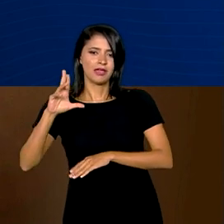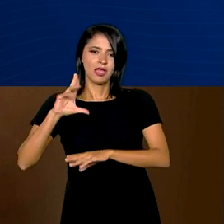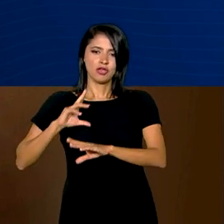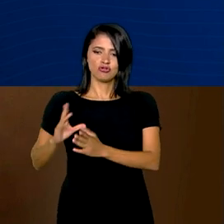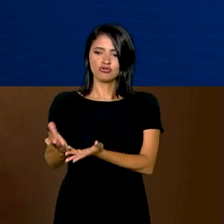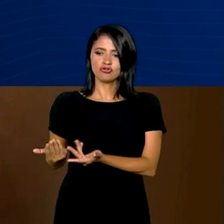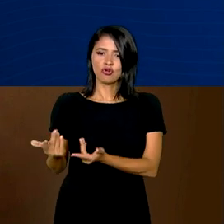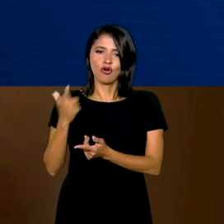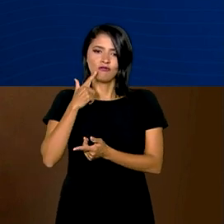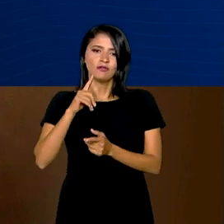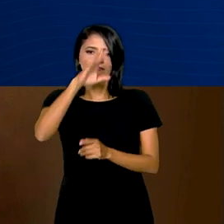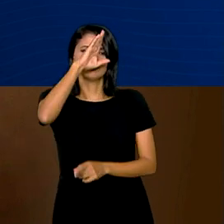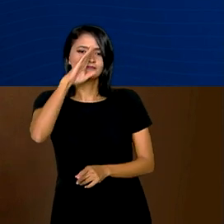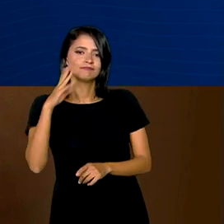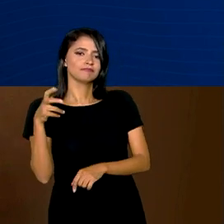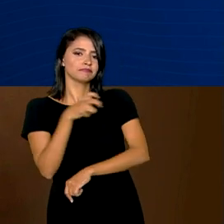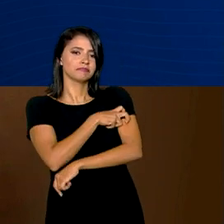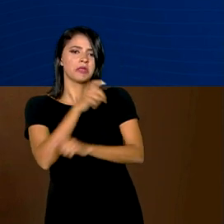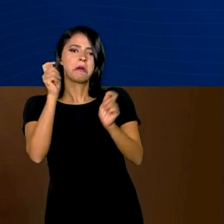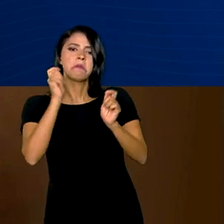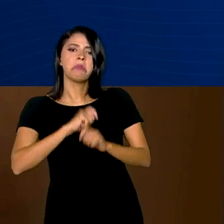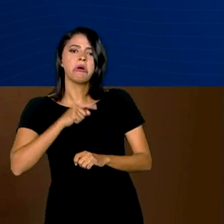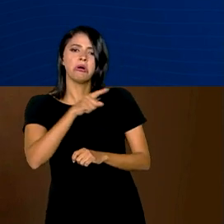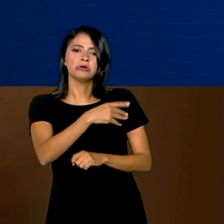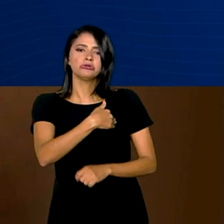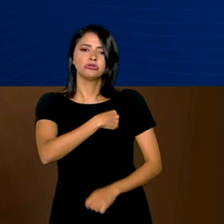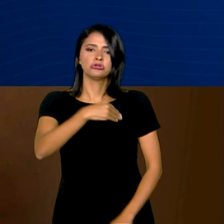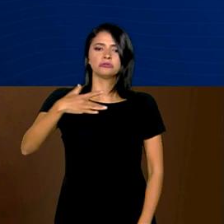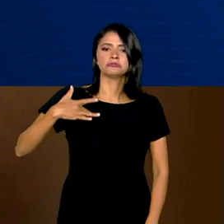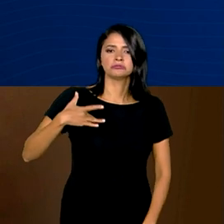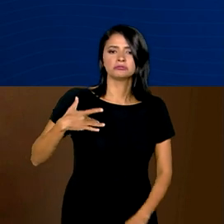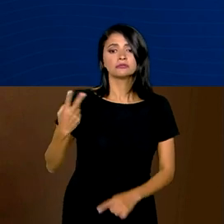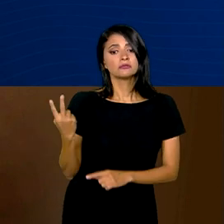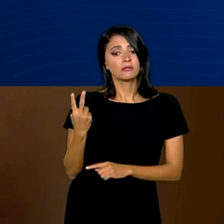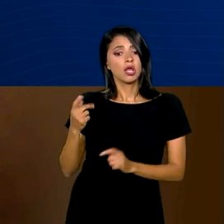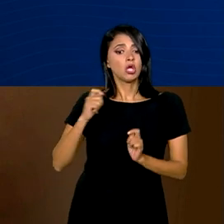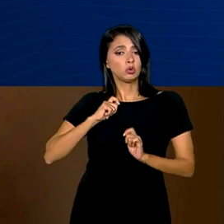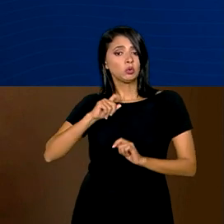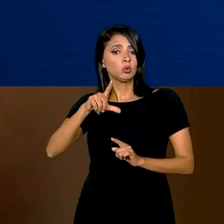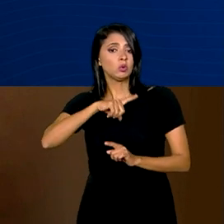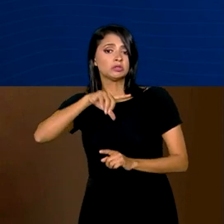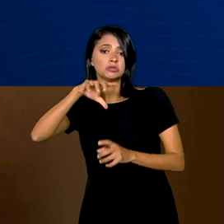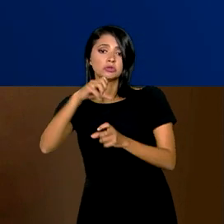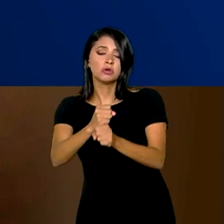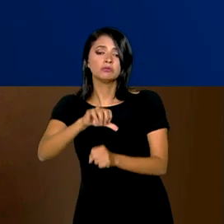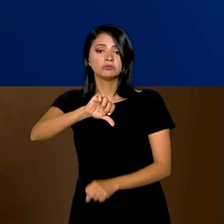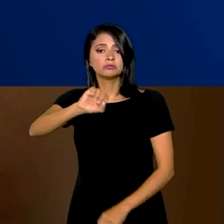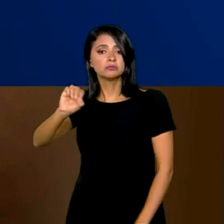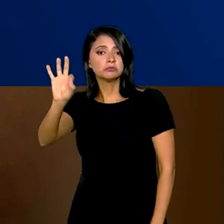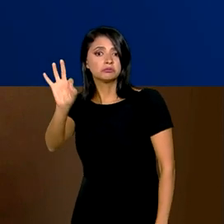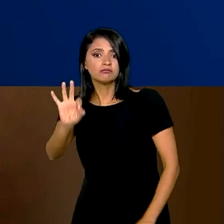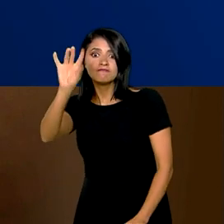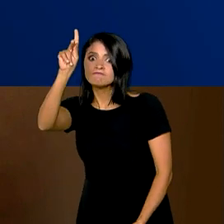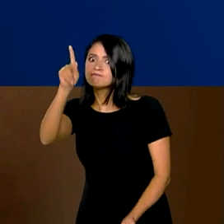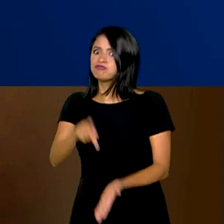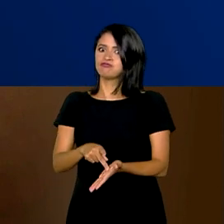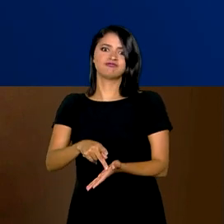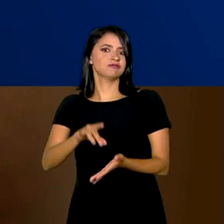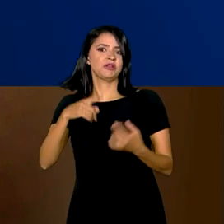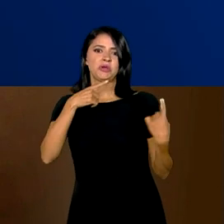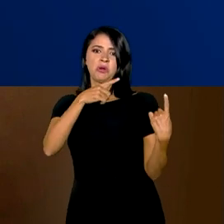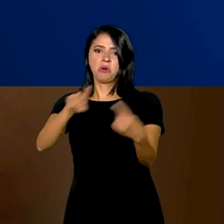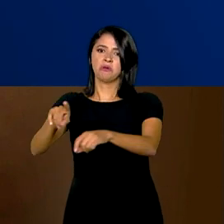são aplicadas de graça nos postos de saúde. Ambas têm cerca de 90% de eficácia